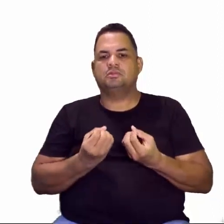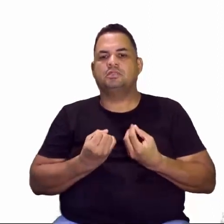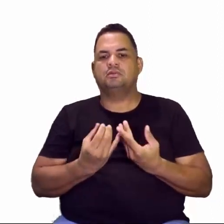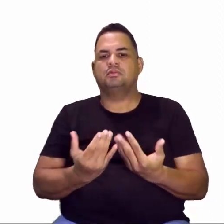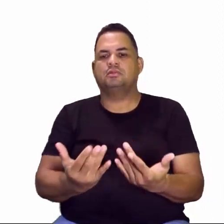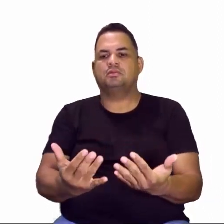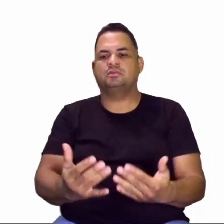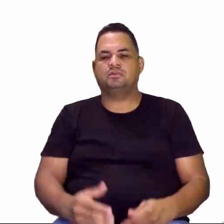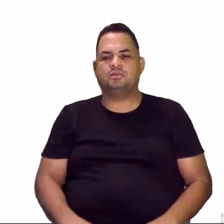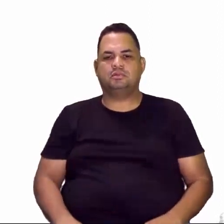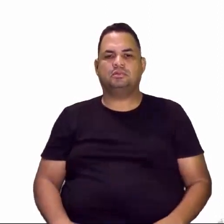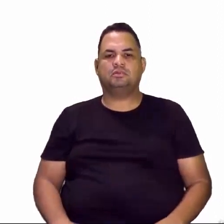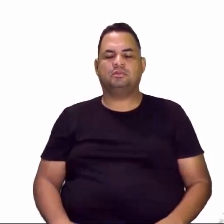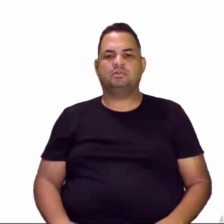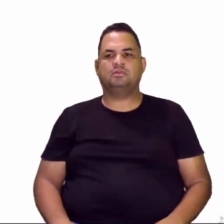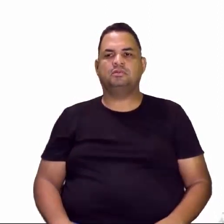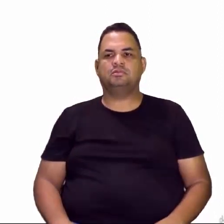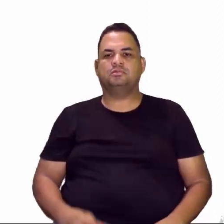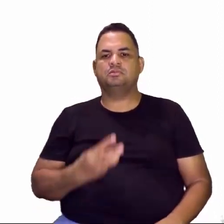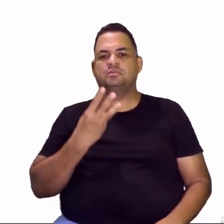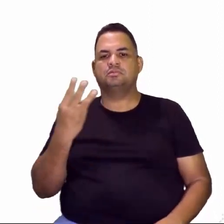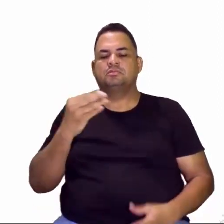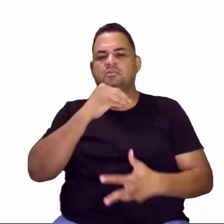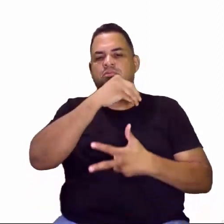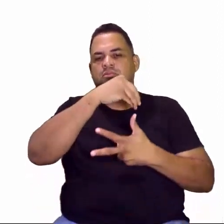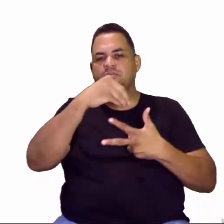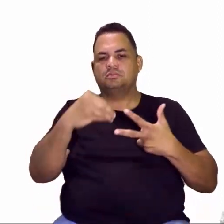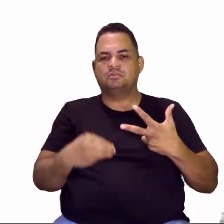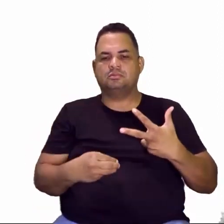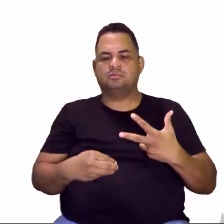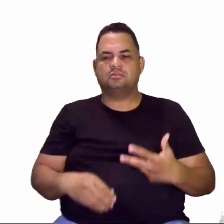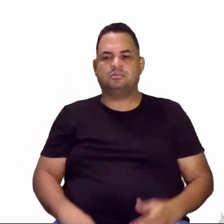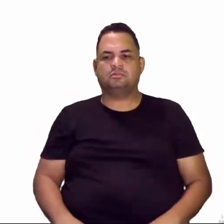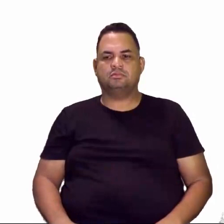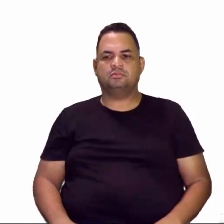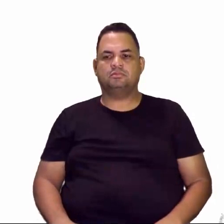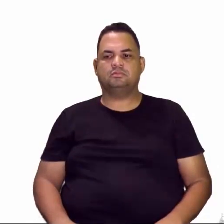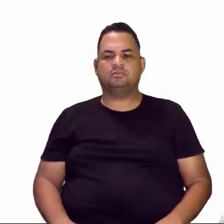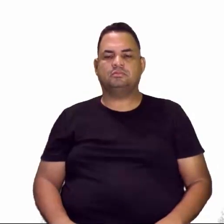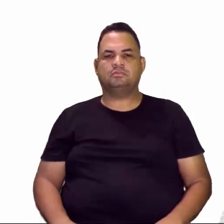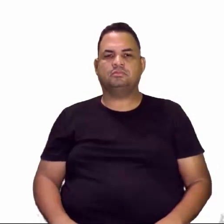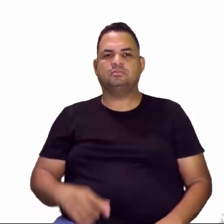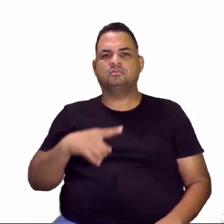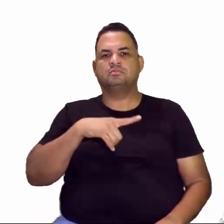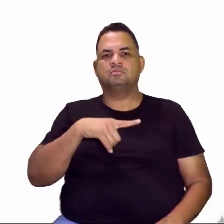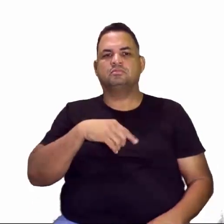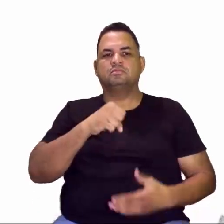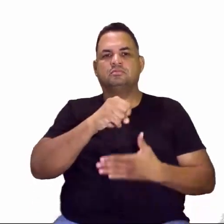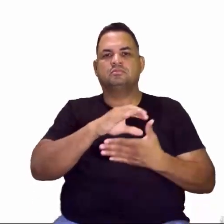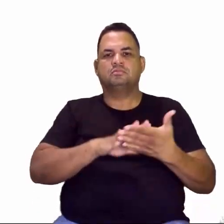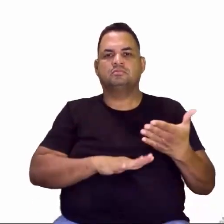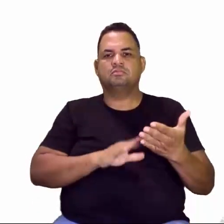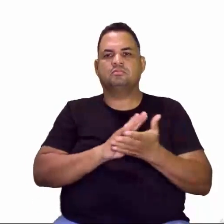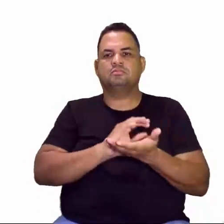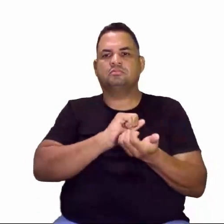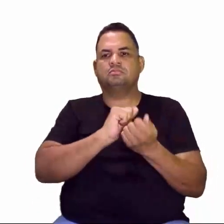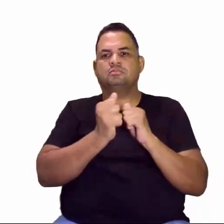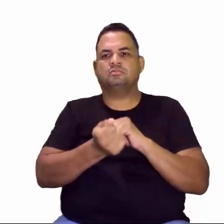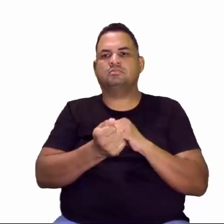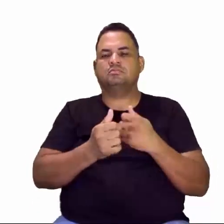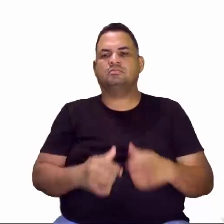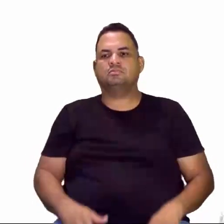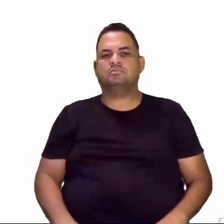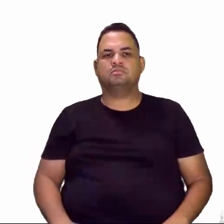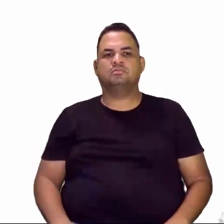E a nossa terceira questão, nosso Se Liga no Enem. Aqui a gente tem uma questão